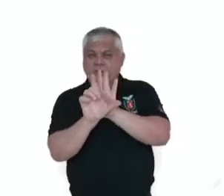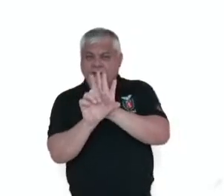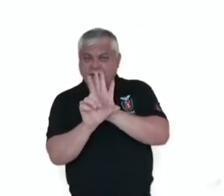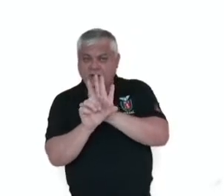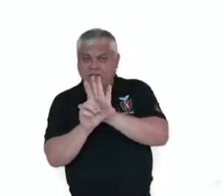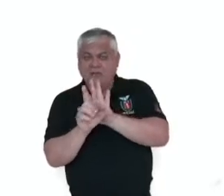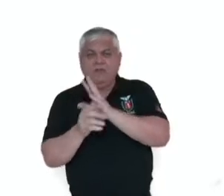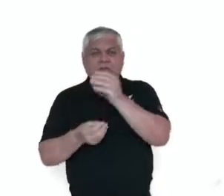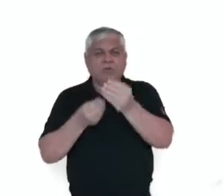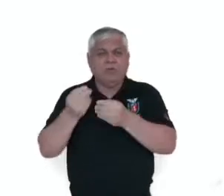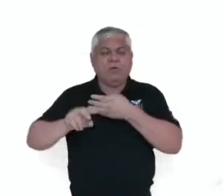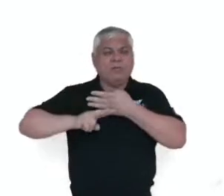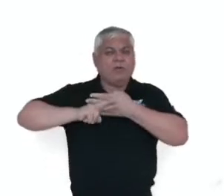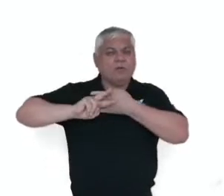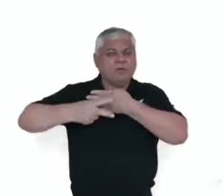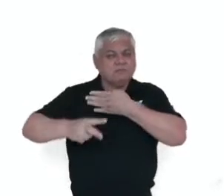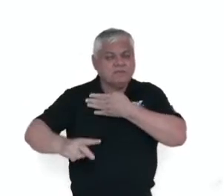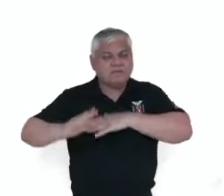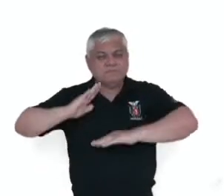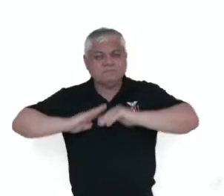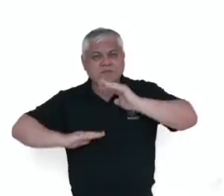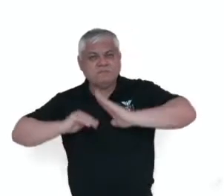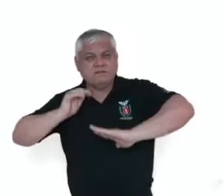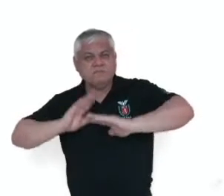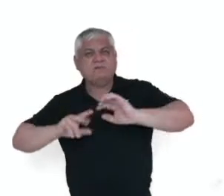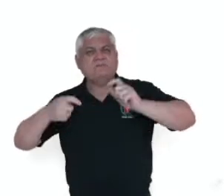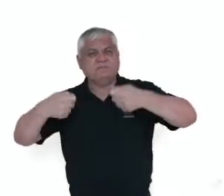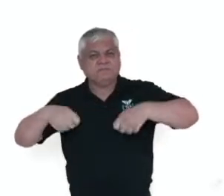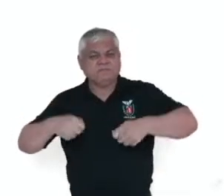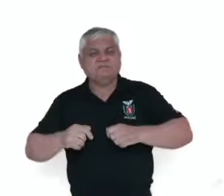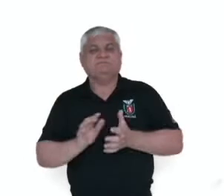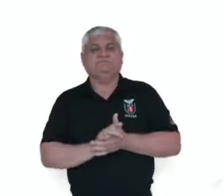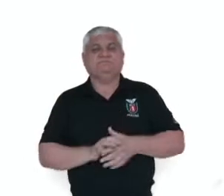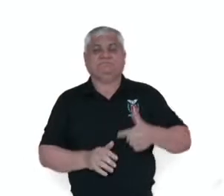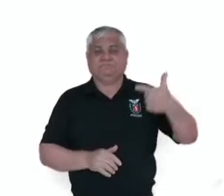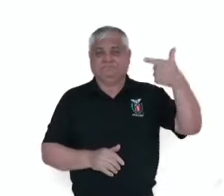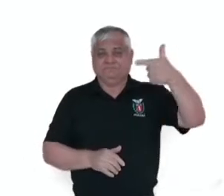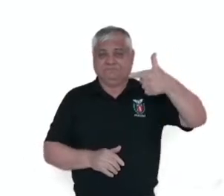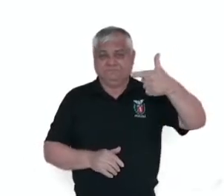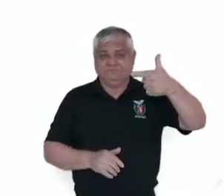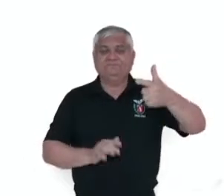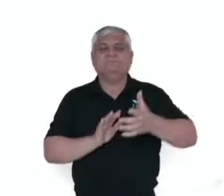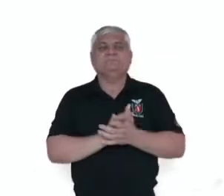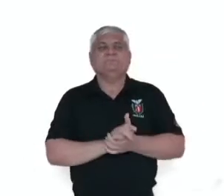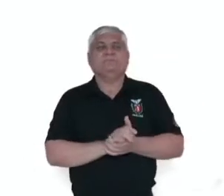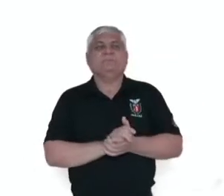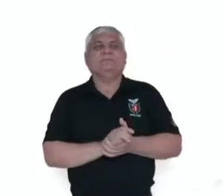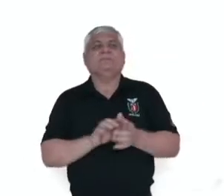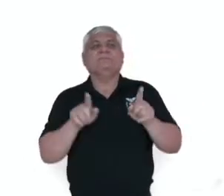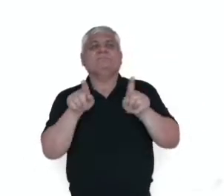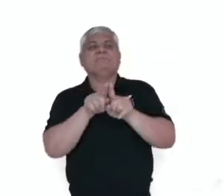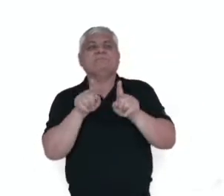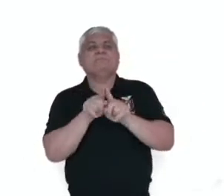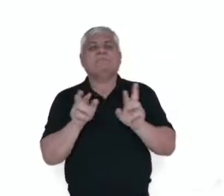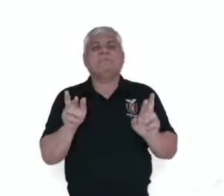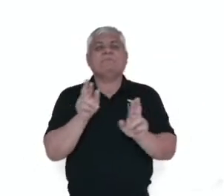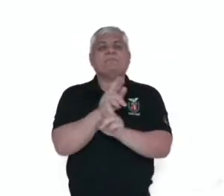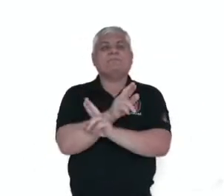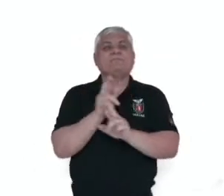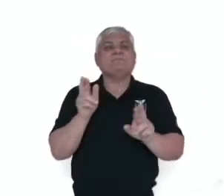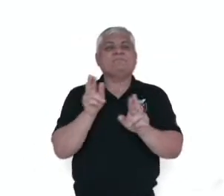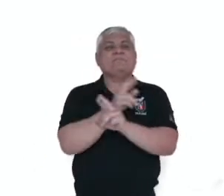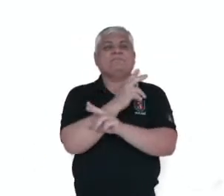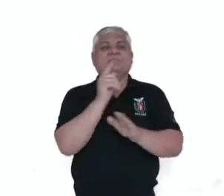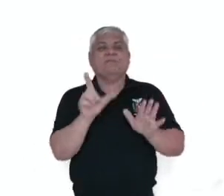suas consequências práticas, a necessidade dessas leis. A segunda parte aborda a relação específica